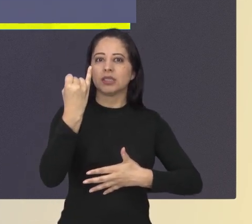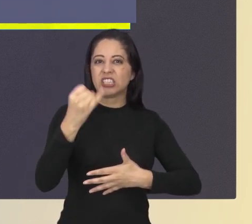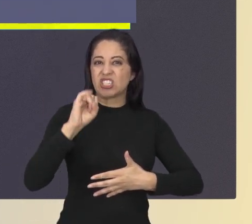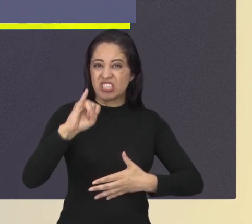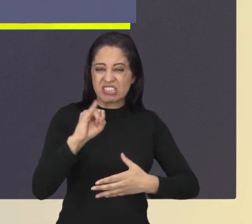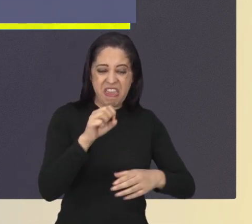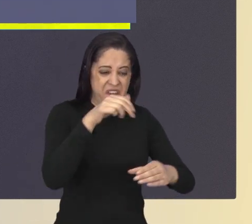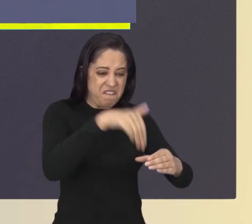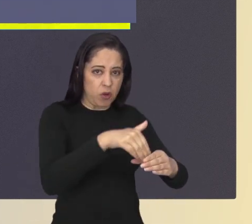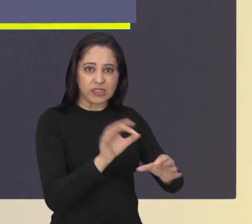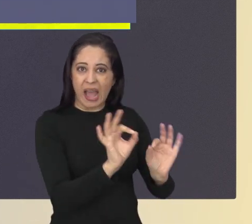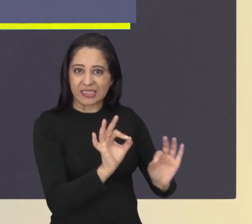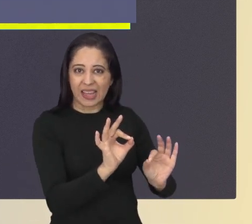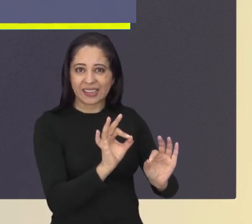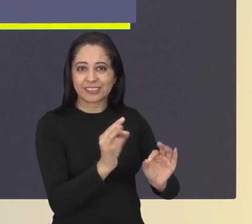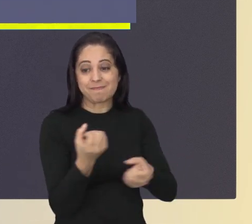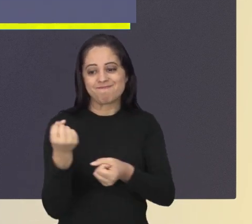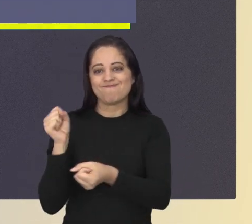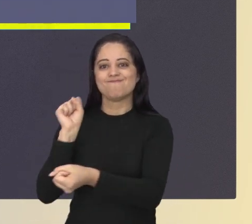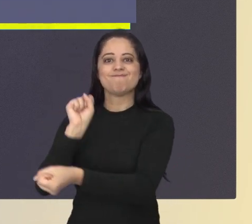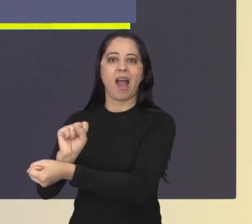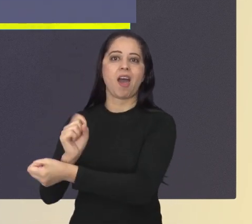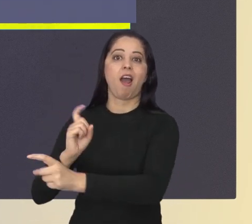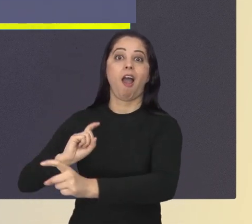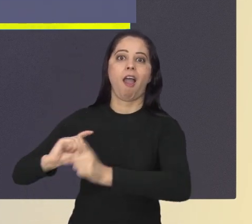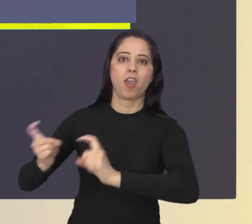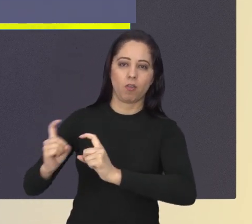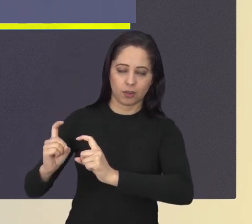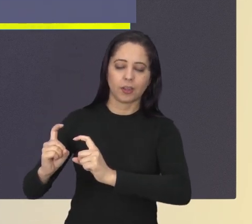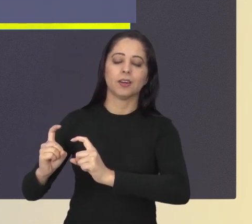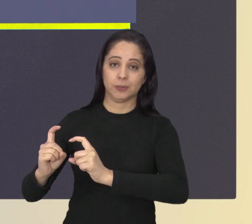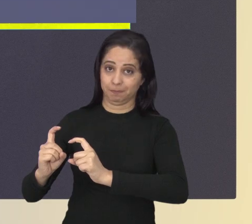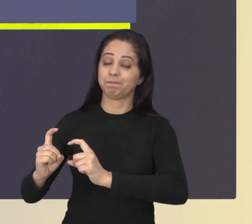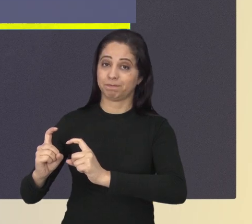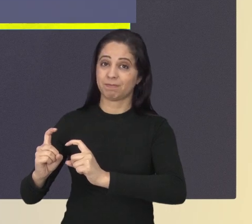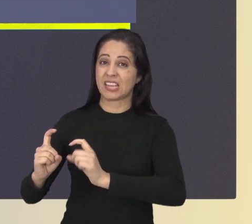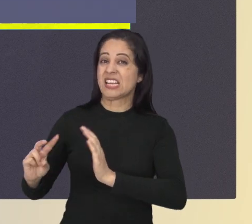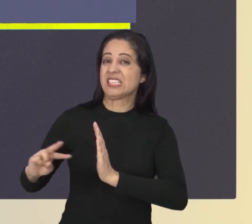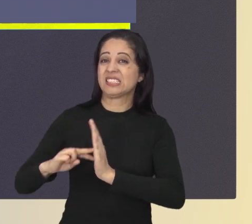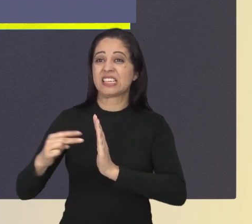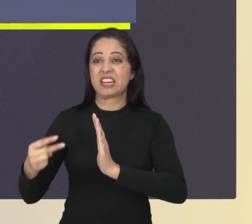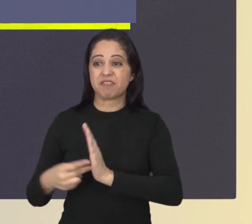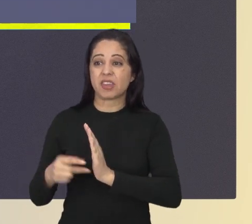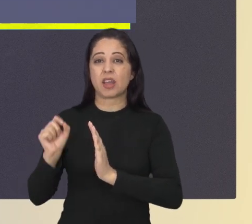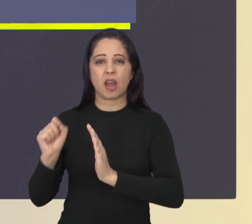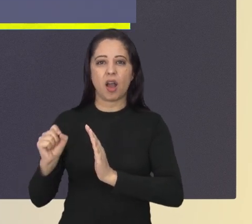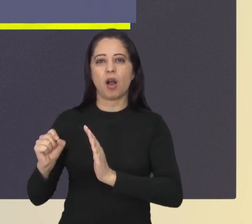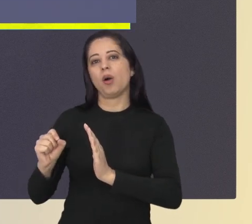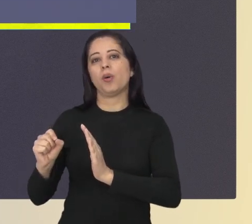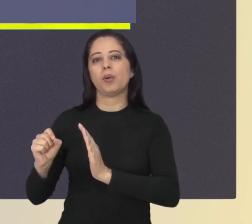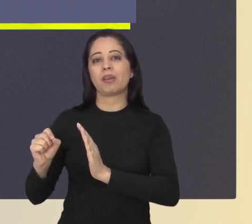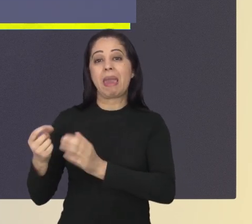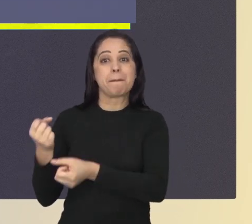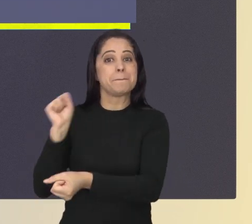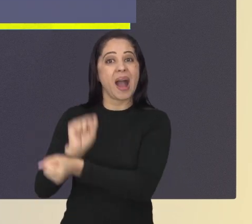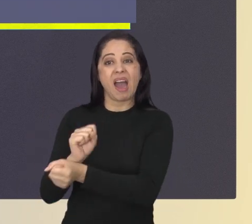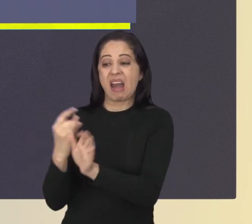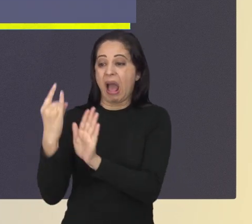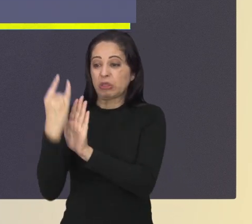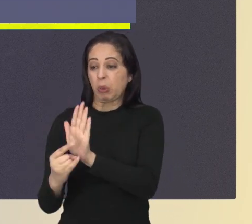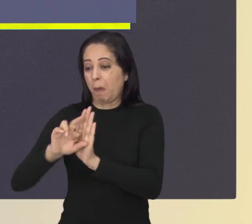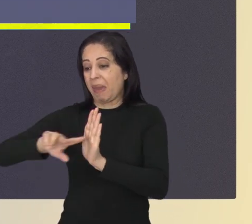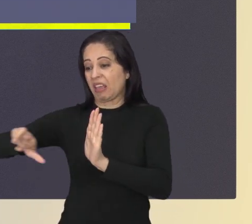da sessão e, caso não seja votado, a pauta acaba sendo sobrestada. O sobrestamento significa